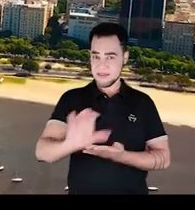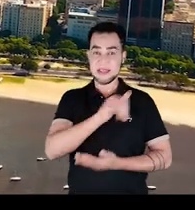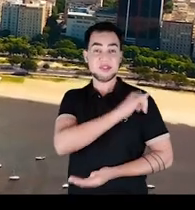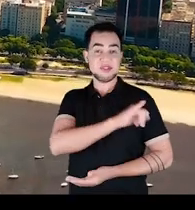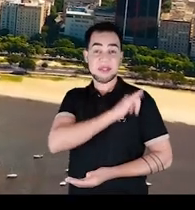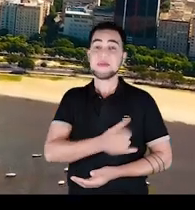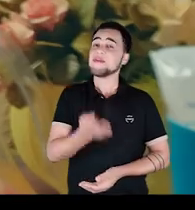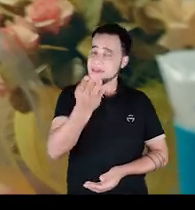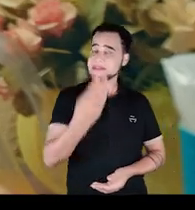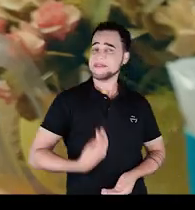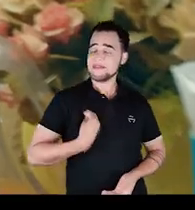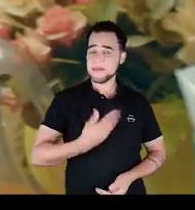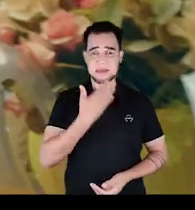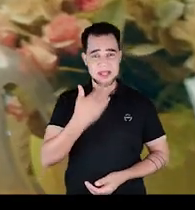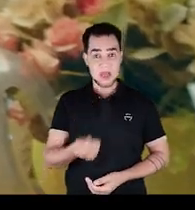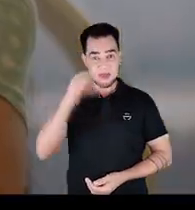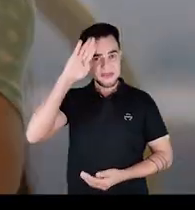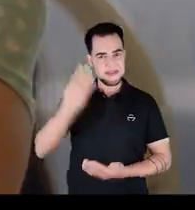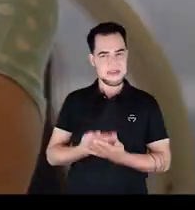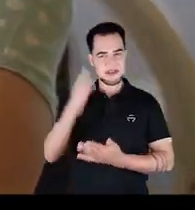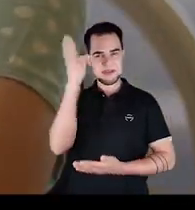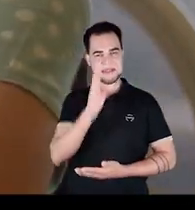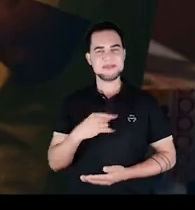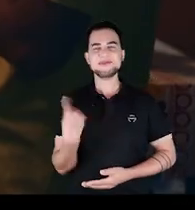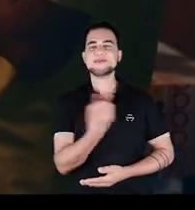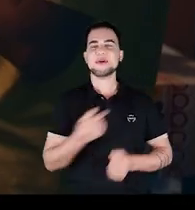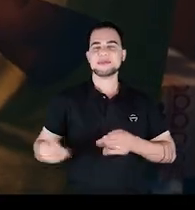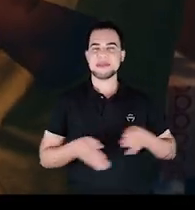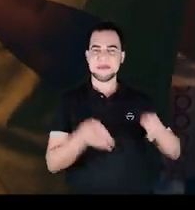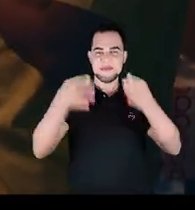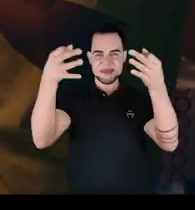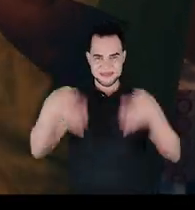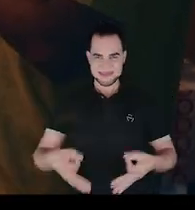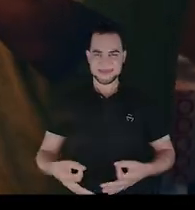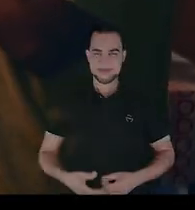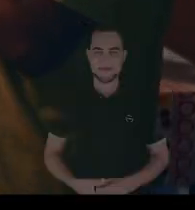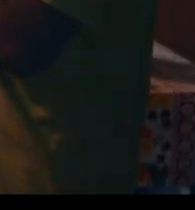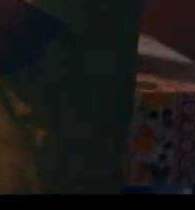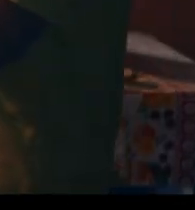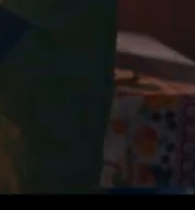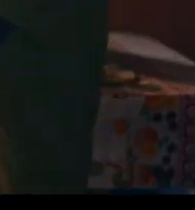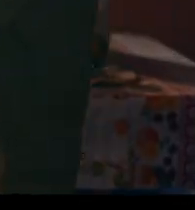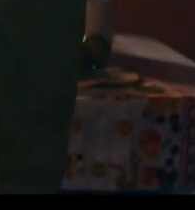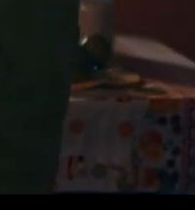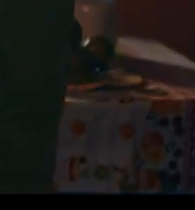no Rio de Janeiro para você viver melhor. Fé no Brasil. A gente tá no rumo certo.